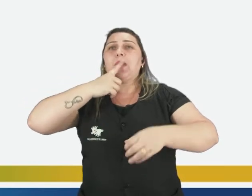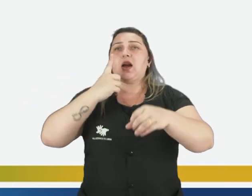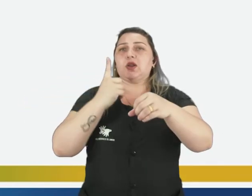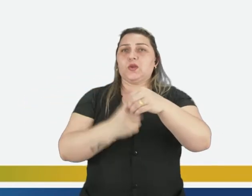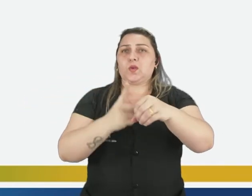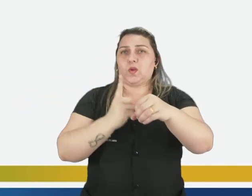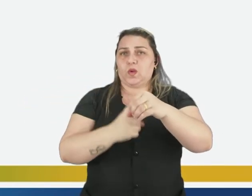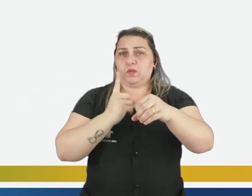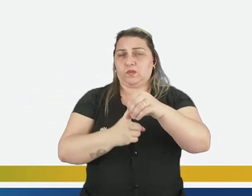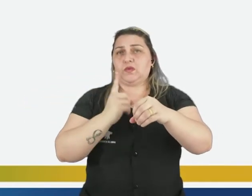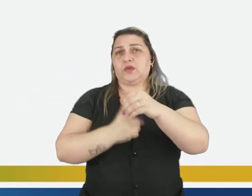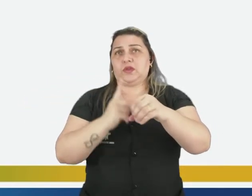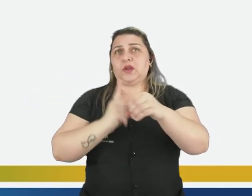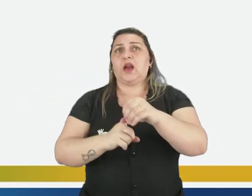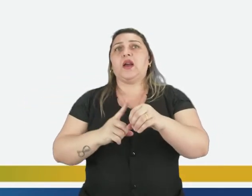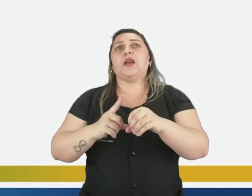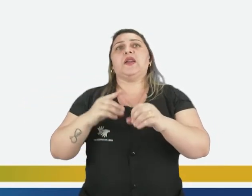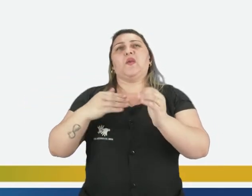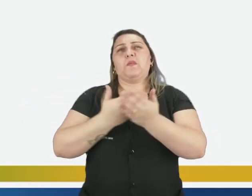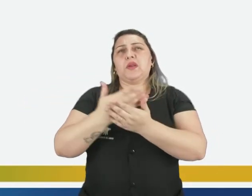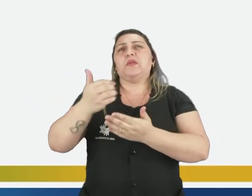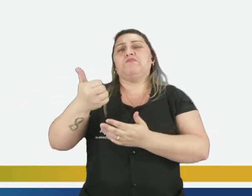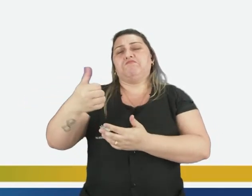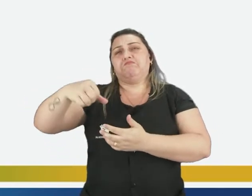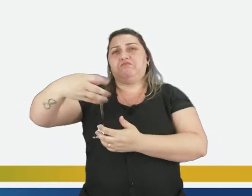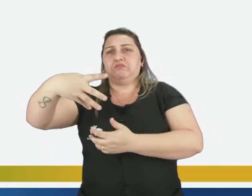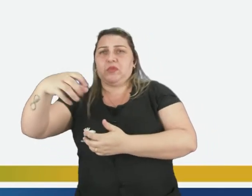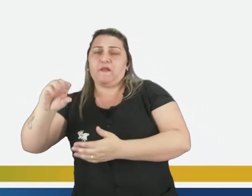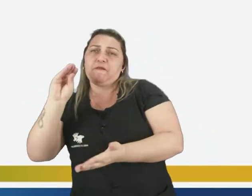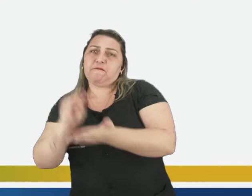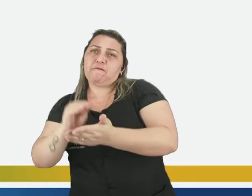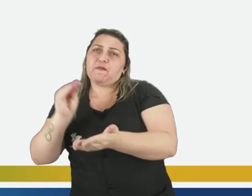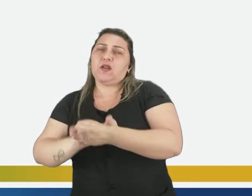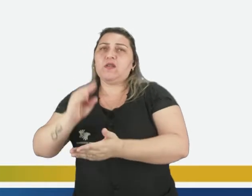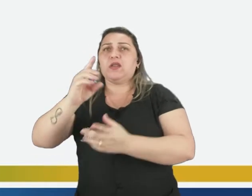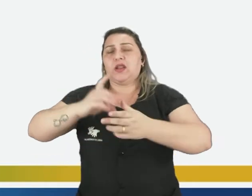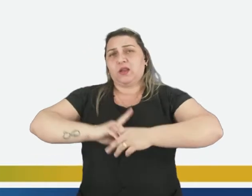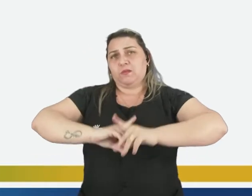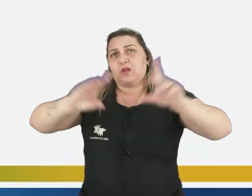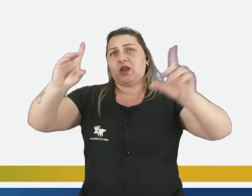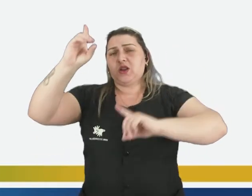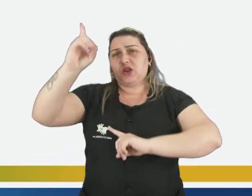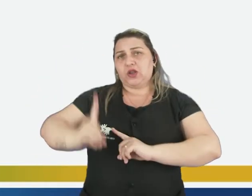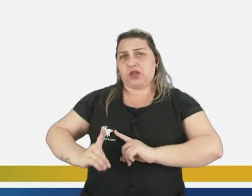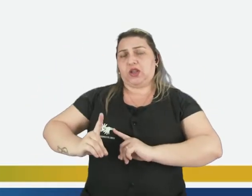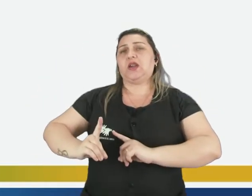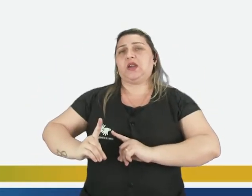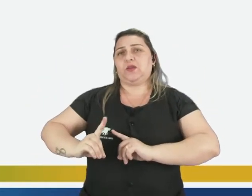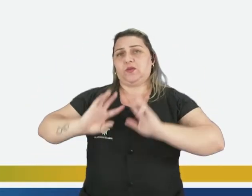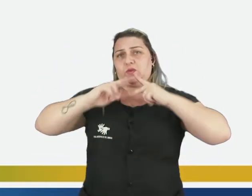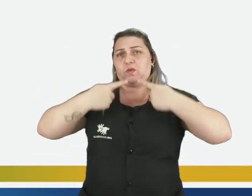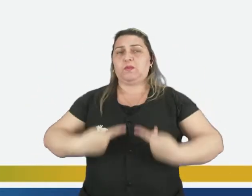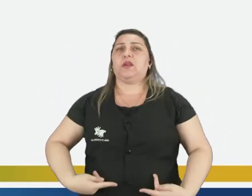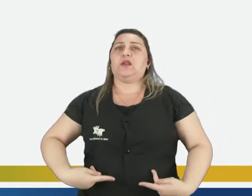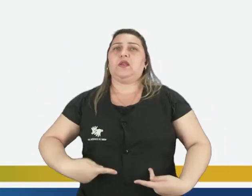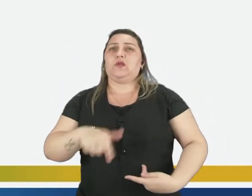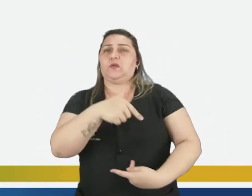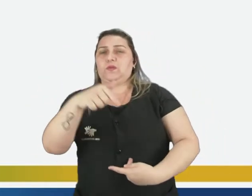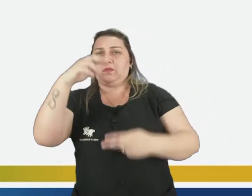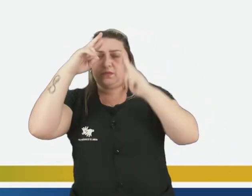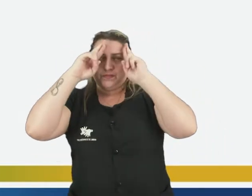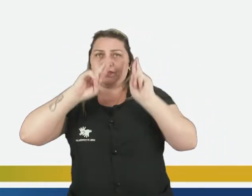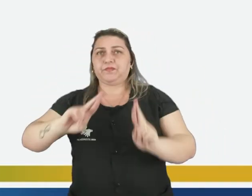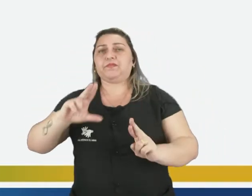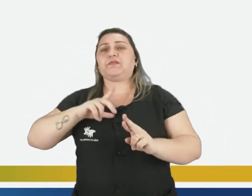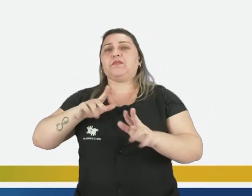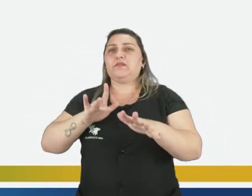desde 1949. Falta de democracia e direitos civis, como de respeito aos direitos humanos, mais recentemente tem sido divulgado em